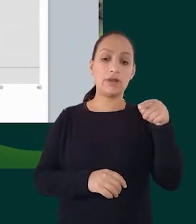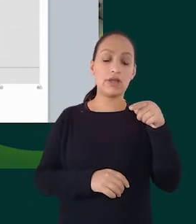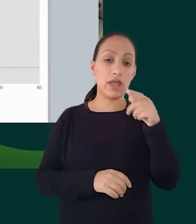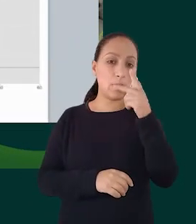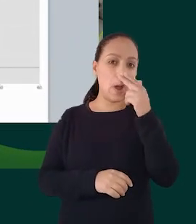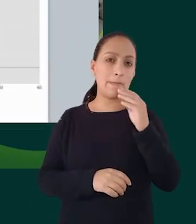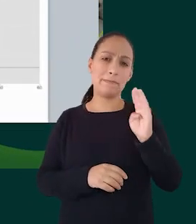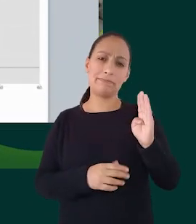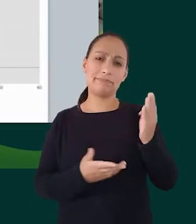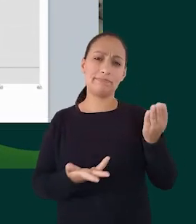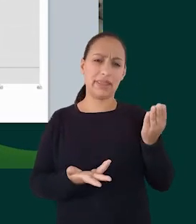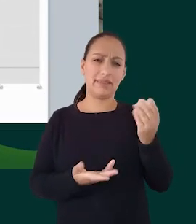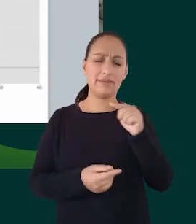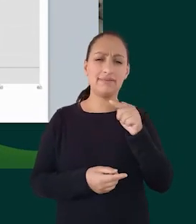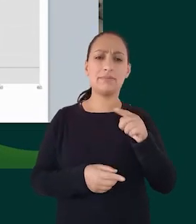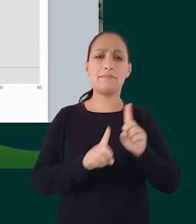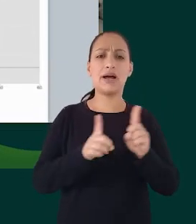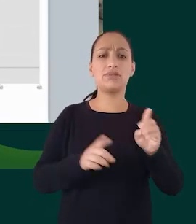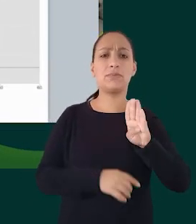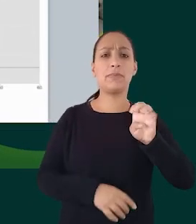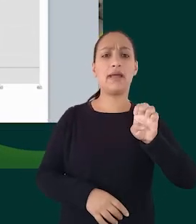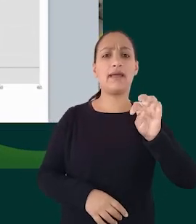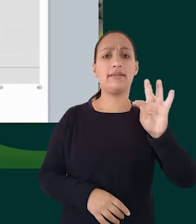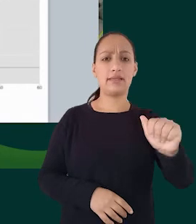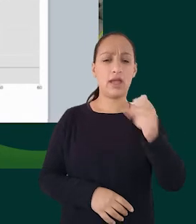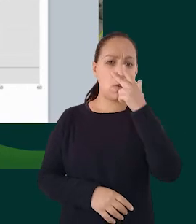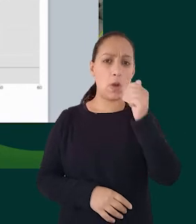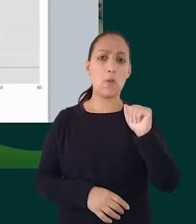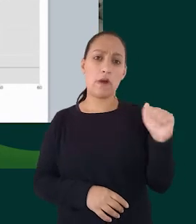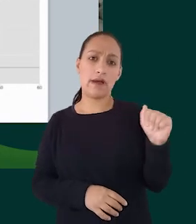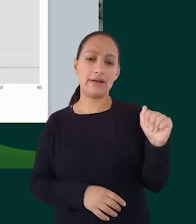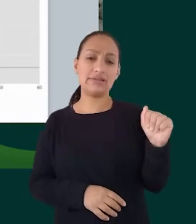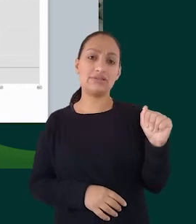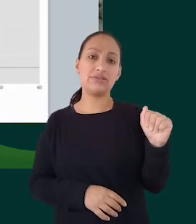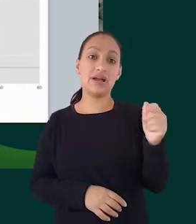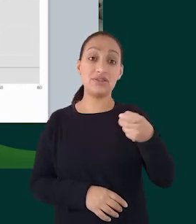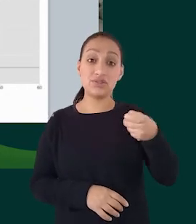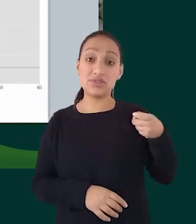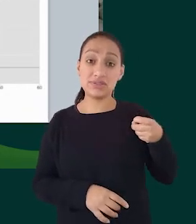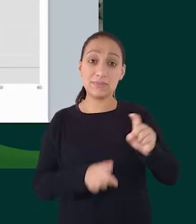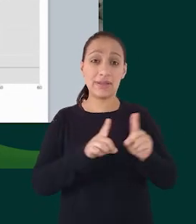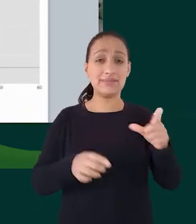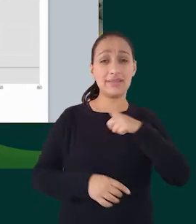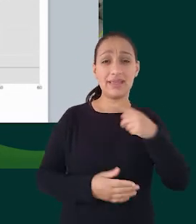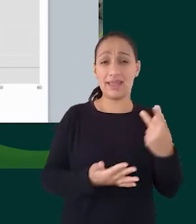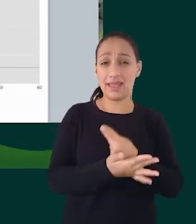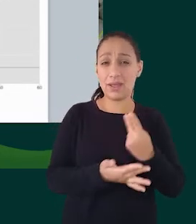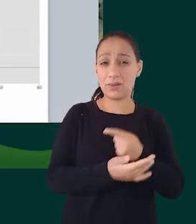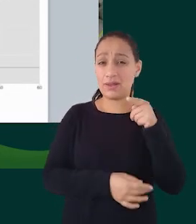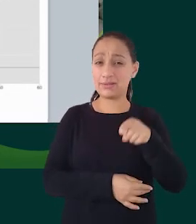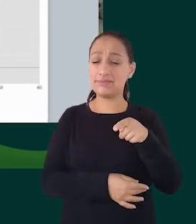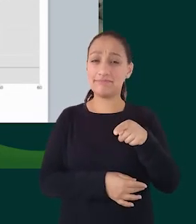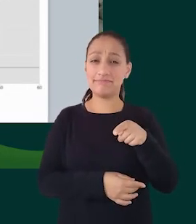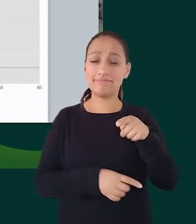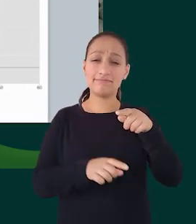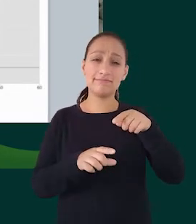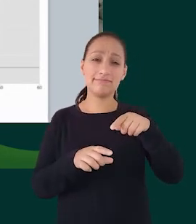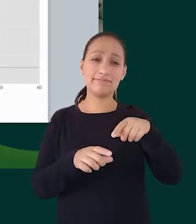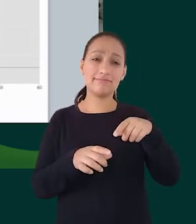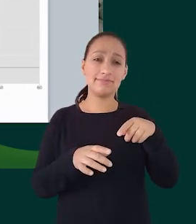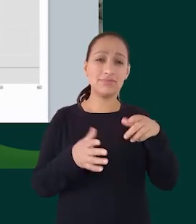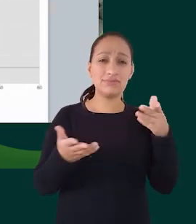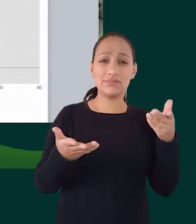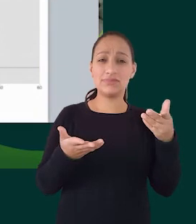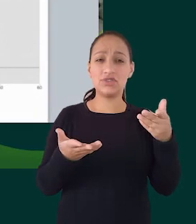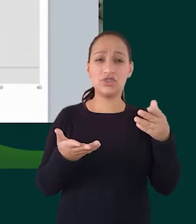tá? Mais o beta é como se fosse o a x. Só que tem um erro aqui de estimativa.